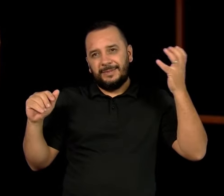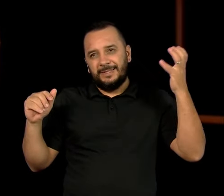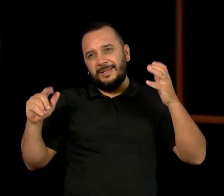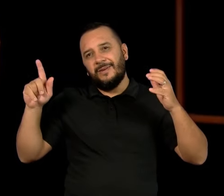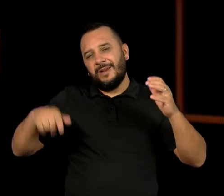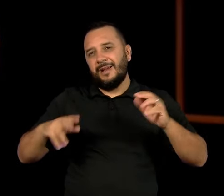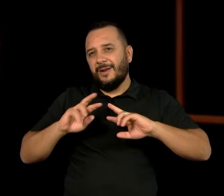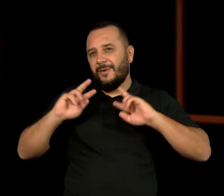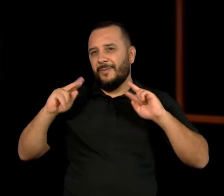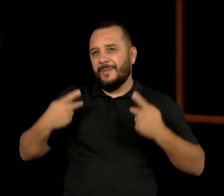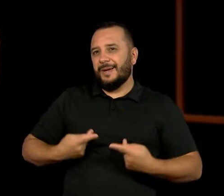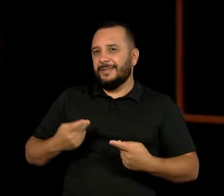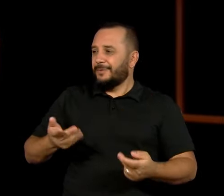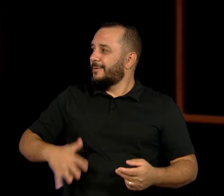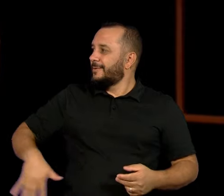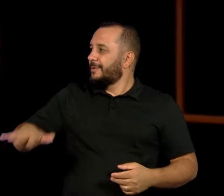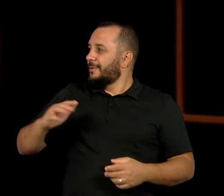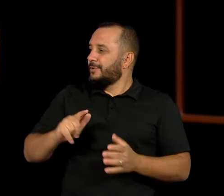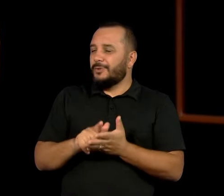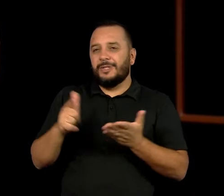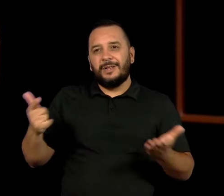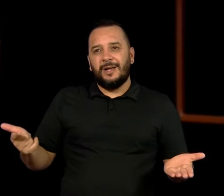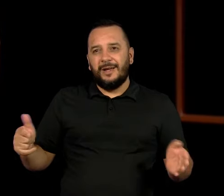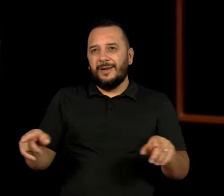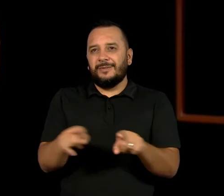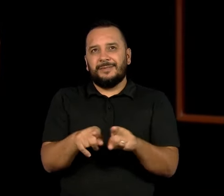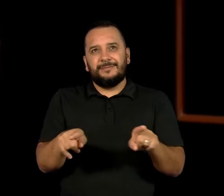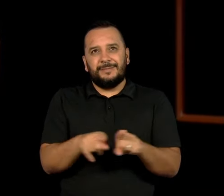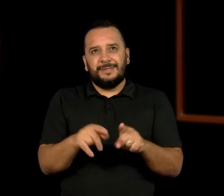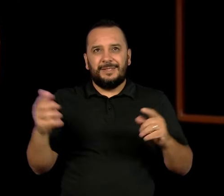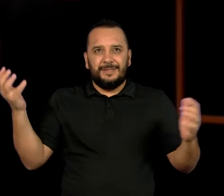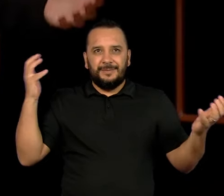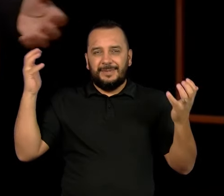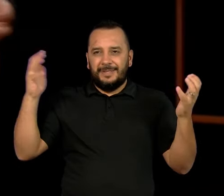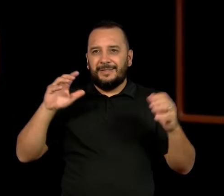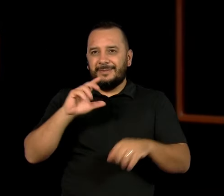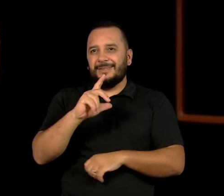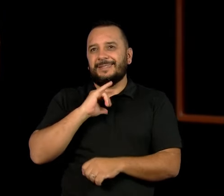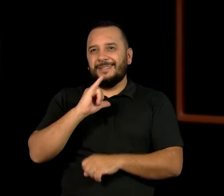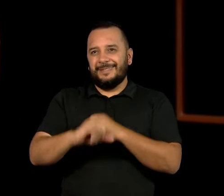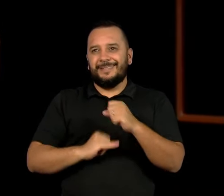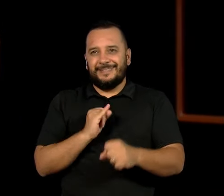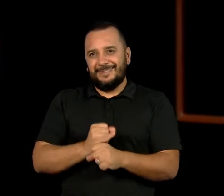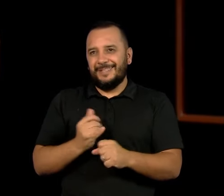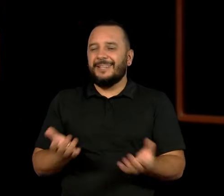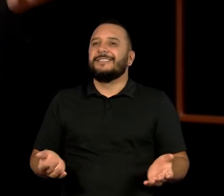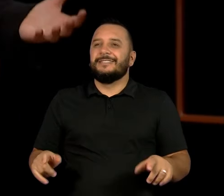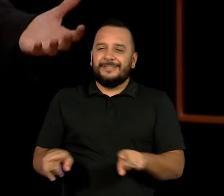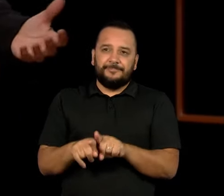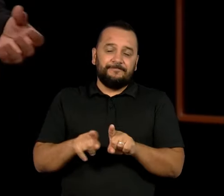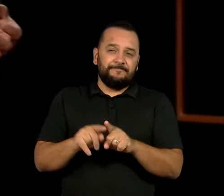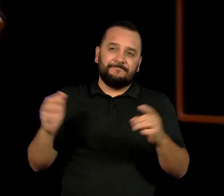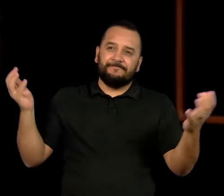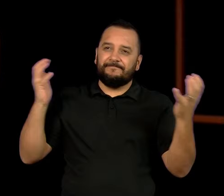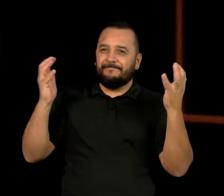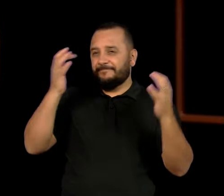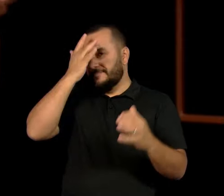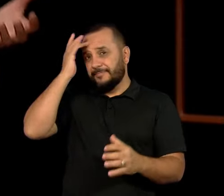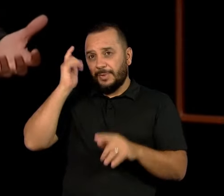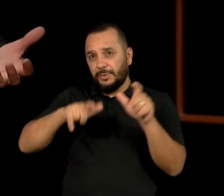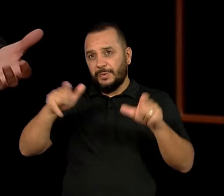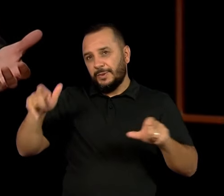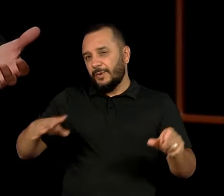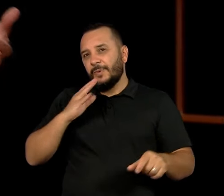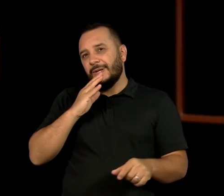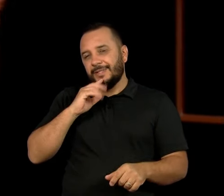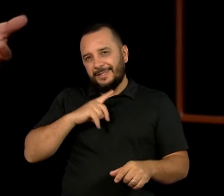humanidade, a inspiração está nos jornais, a inspiração está hoje em dia na internet, a inspiração está nas pessoas que você conhece. Não